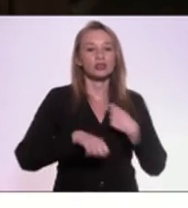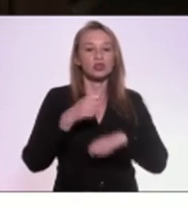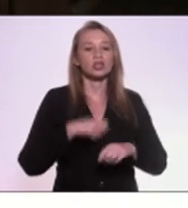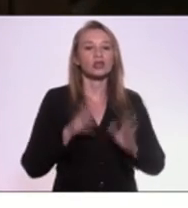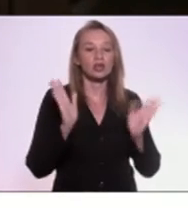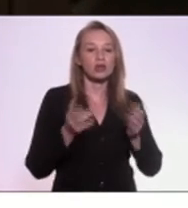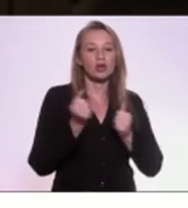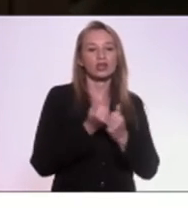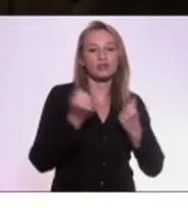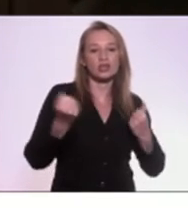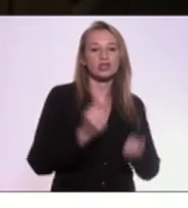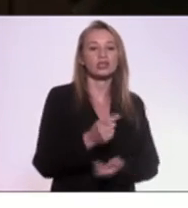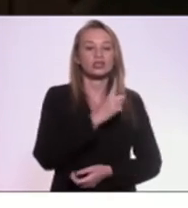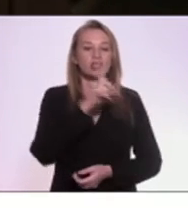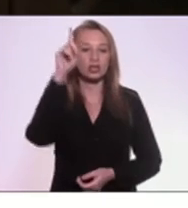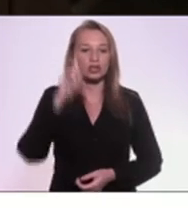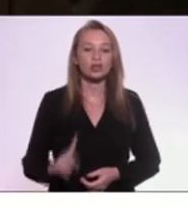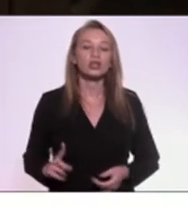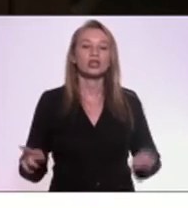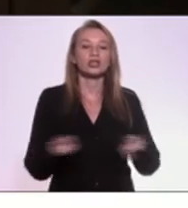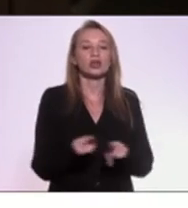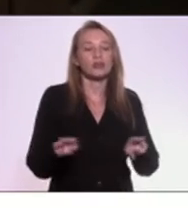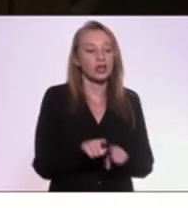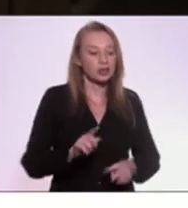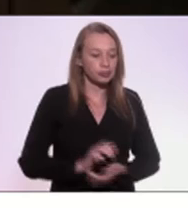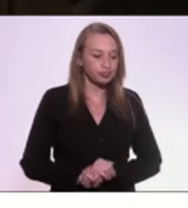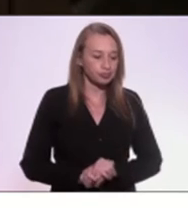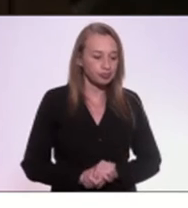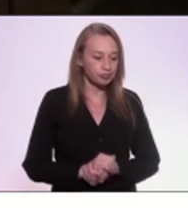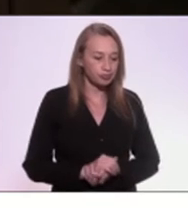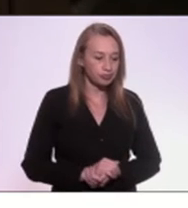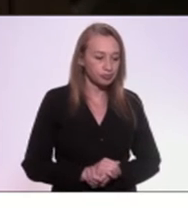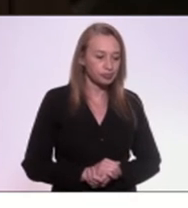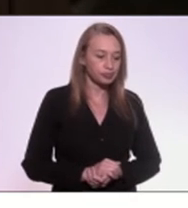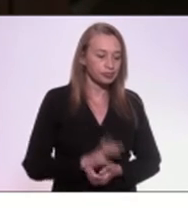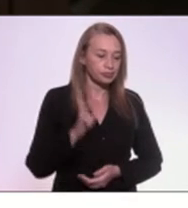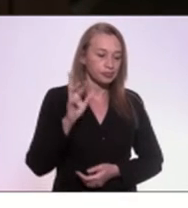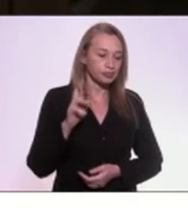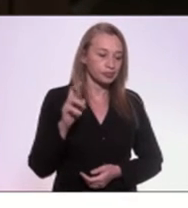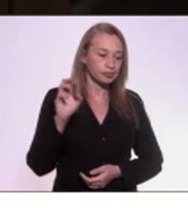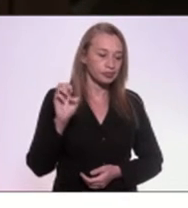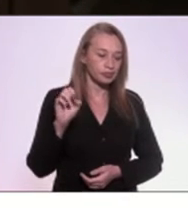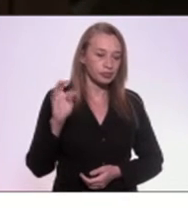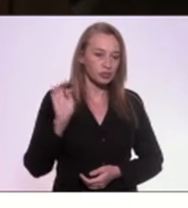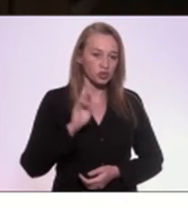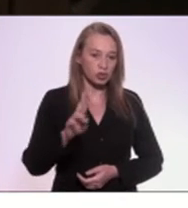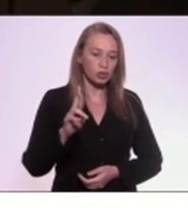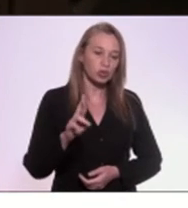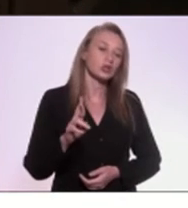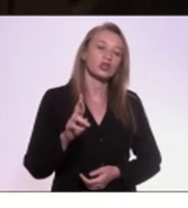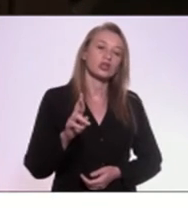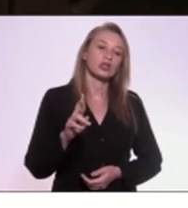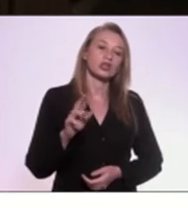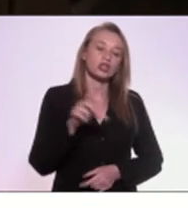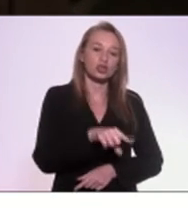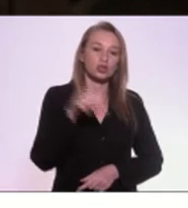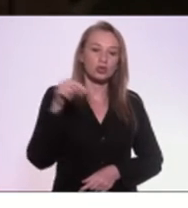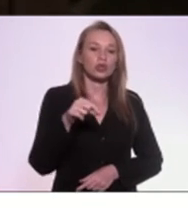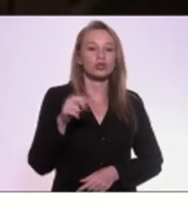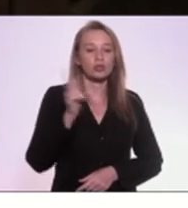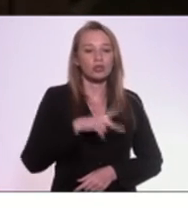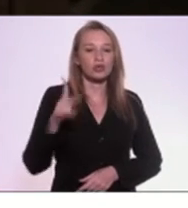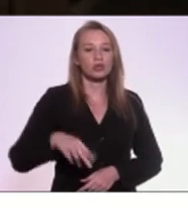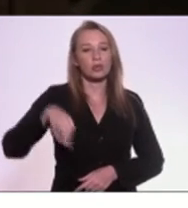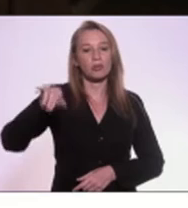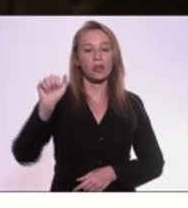vice-diretora. E também, não quer demais, saudar o reitor eleito da UERJ, o professor Ricardo Lodi e o professor